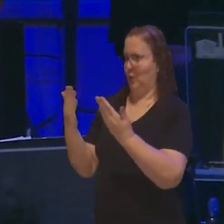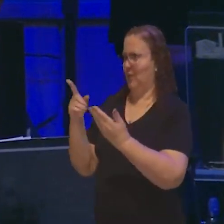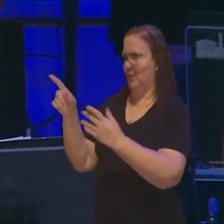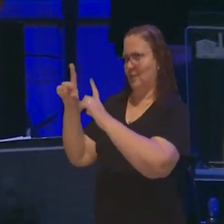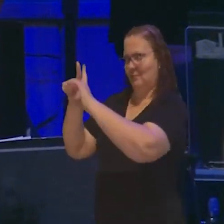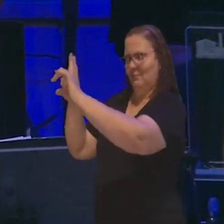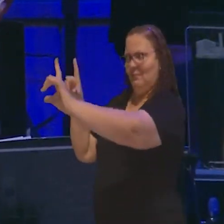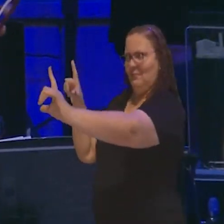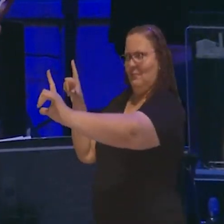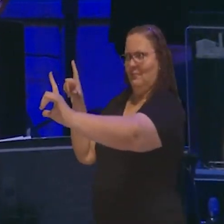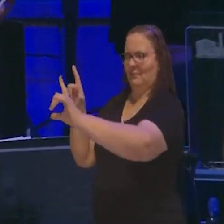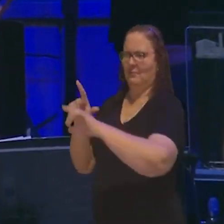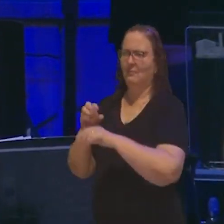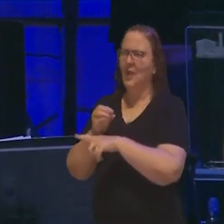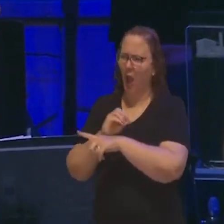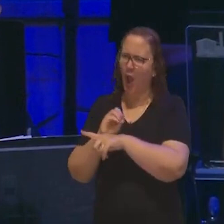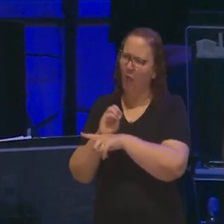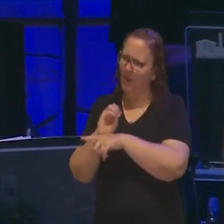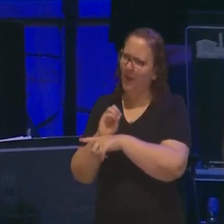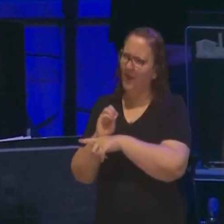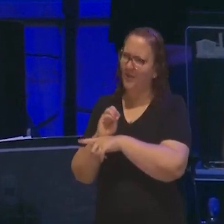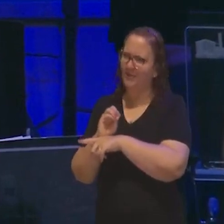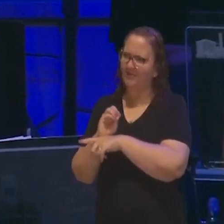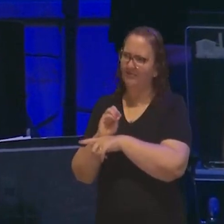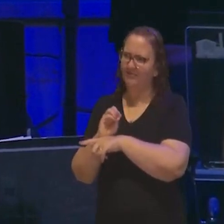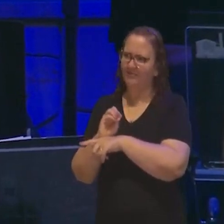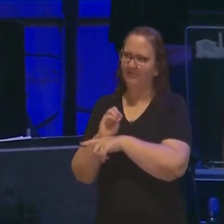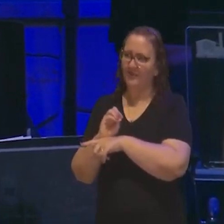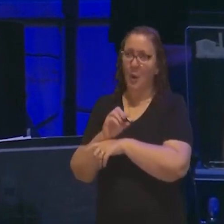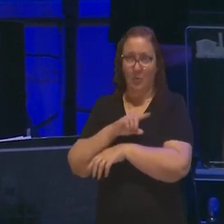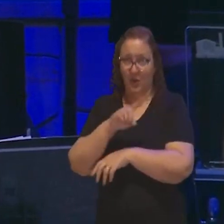se arrepender, como eu me arrependi.